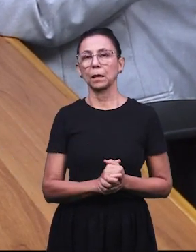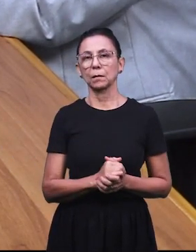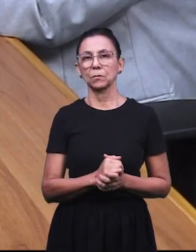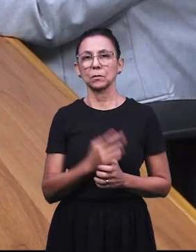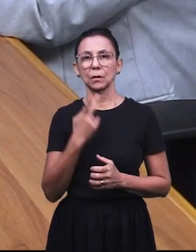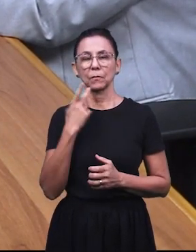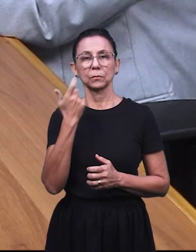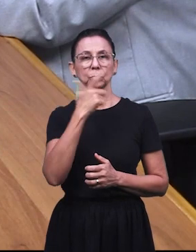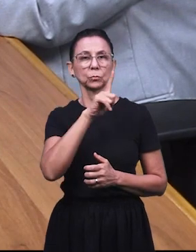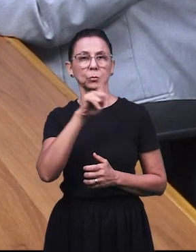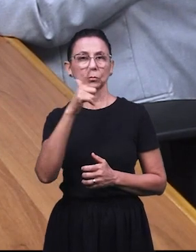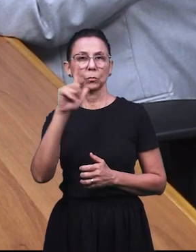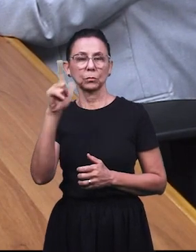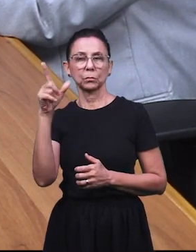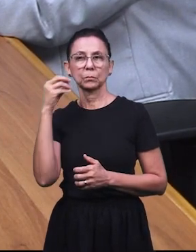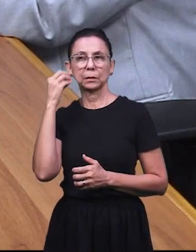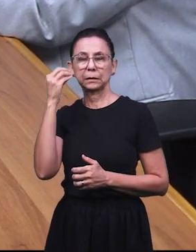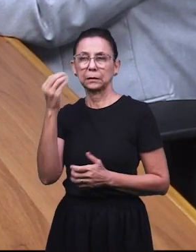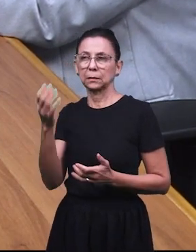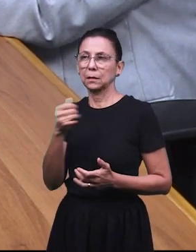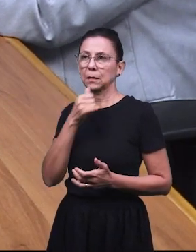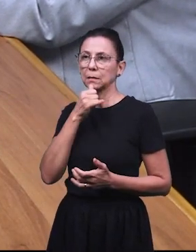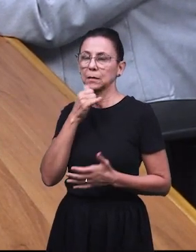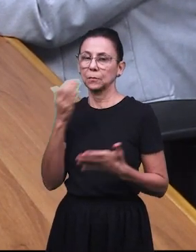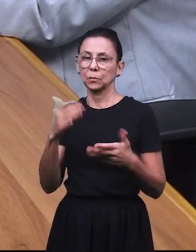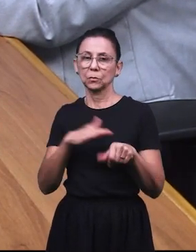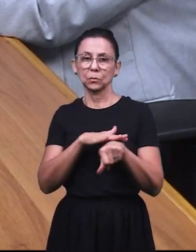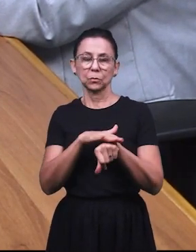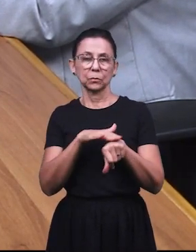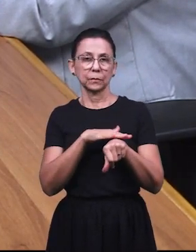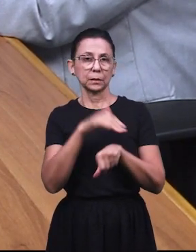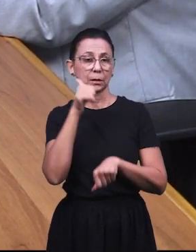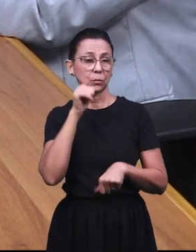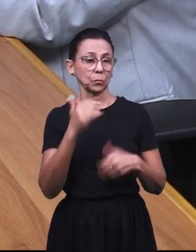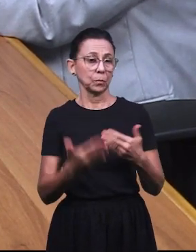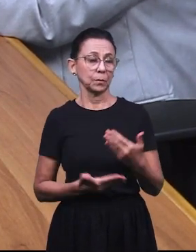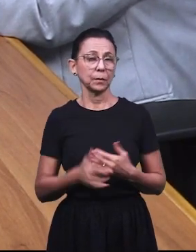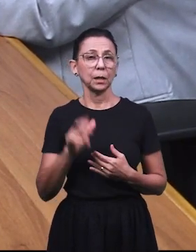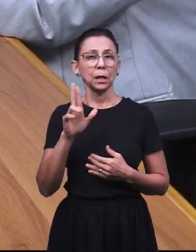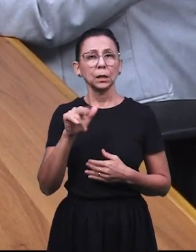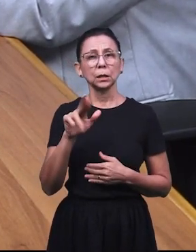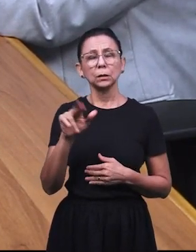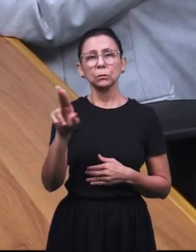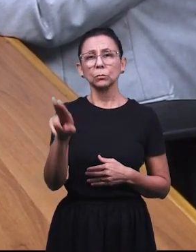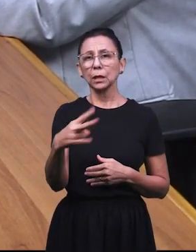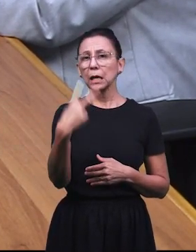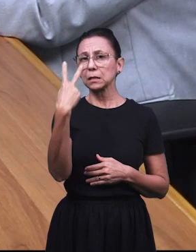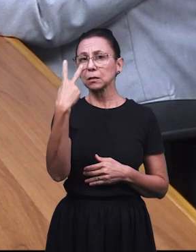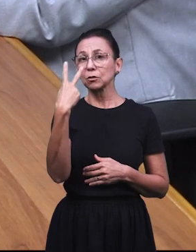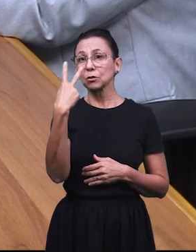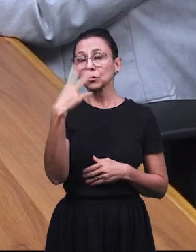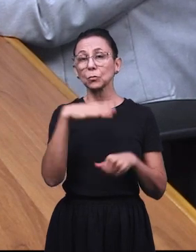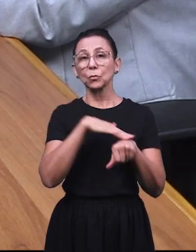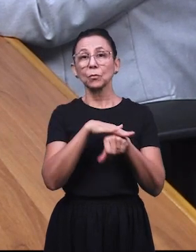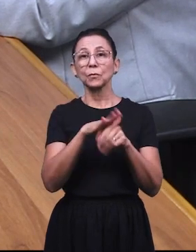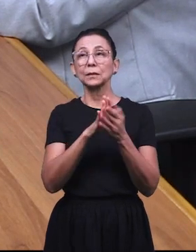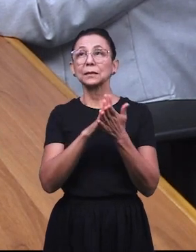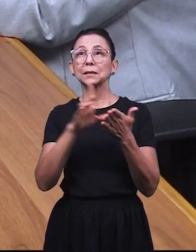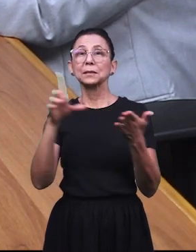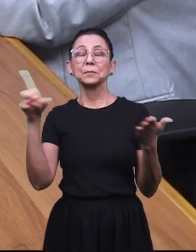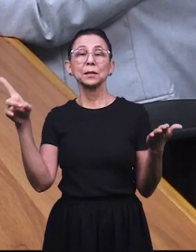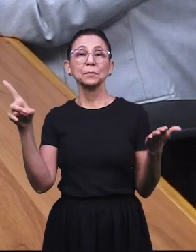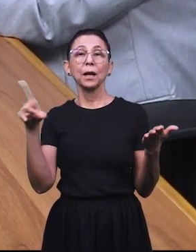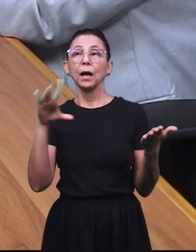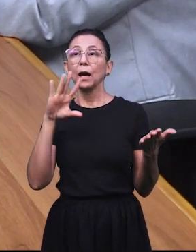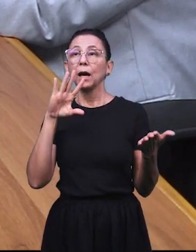outras experiências, outros conteúdos nossos. Por exemplo, hoje eu conversei com uma irmã que nunca tinha assistido ao Conversas Bíblicas e